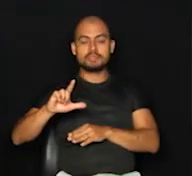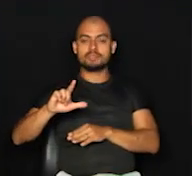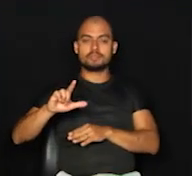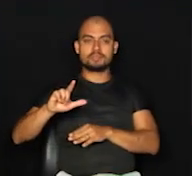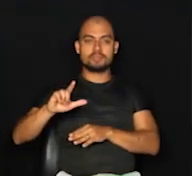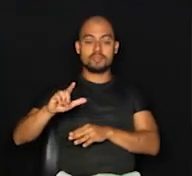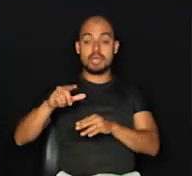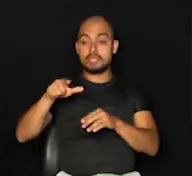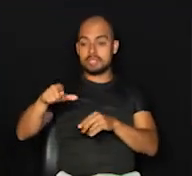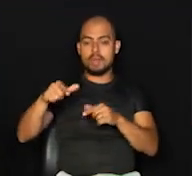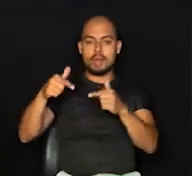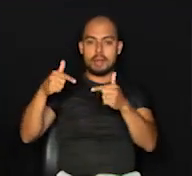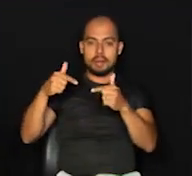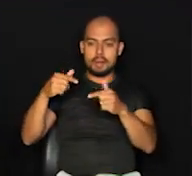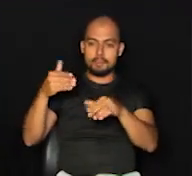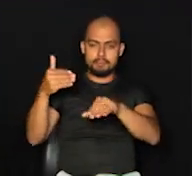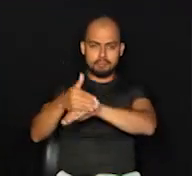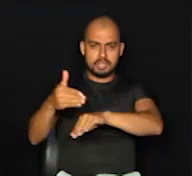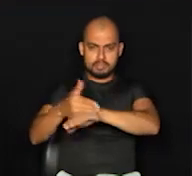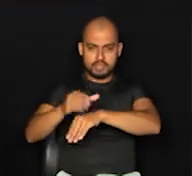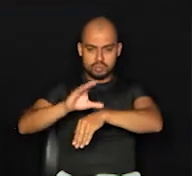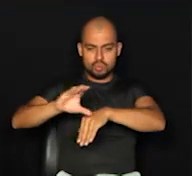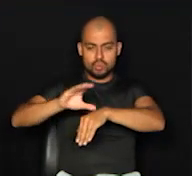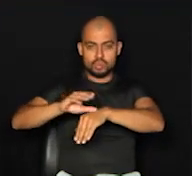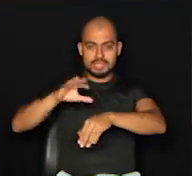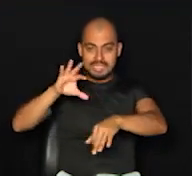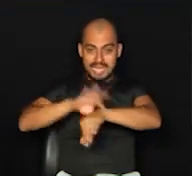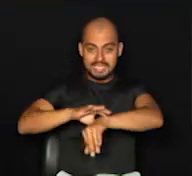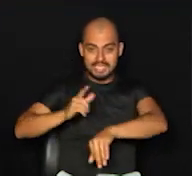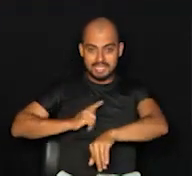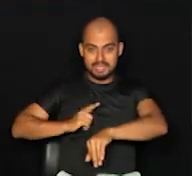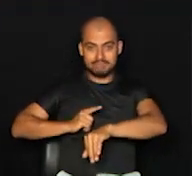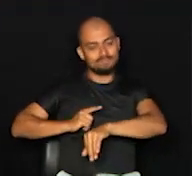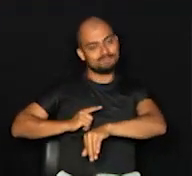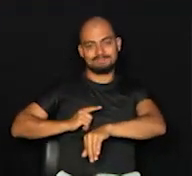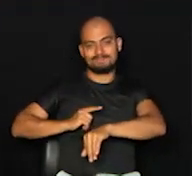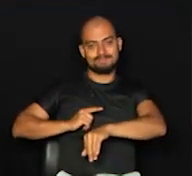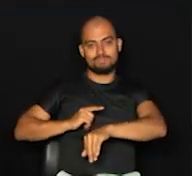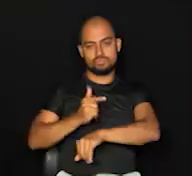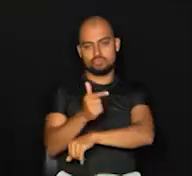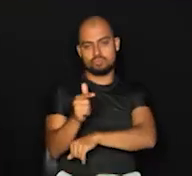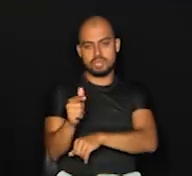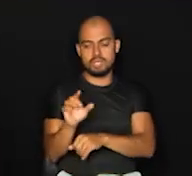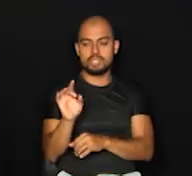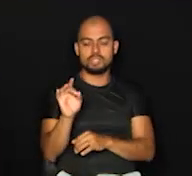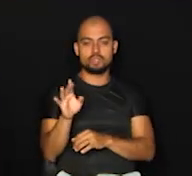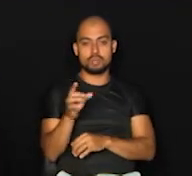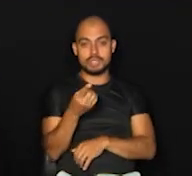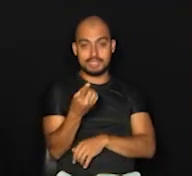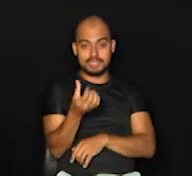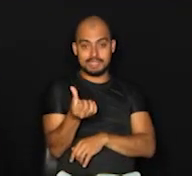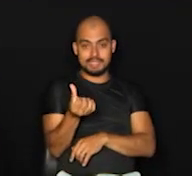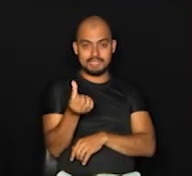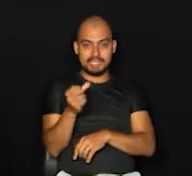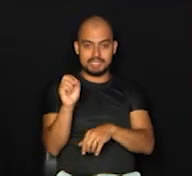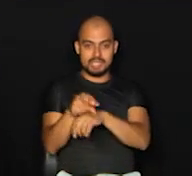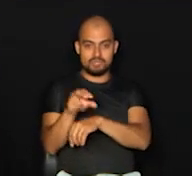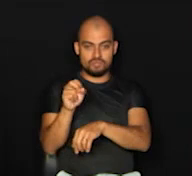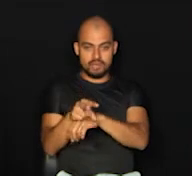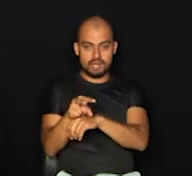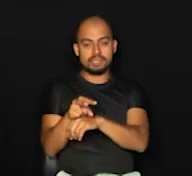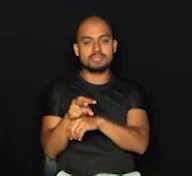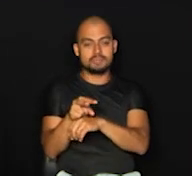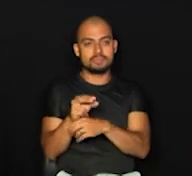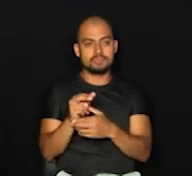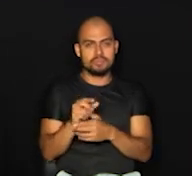não garante que essas pessoas vão entrar depois como colaboradores da CPFL. São apenas 16 vagas, então bastante concorrido.